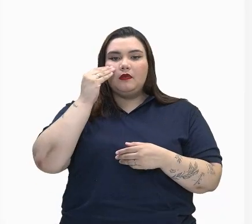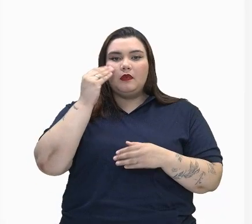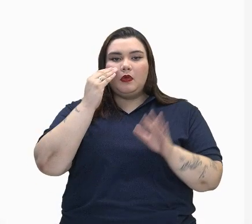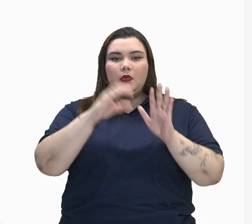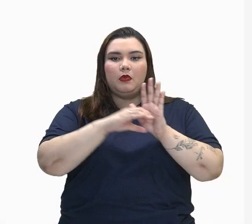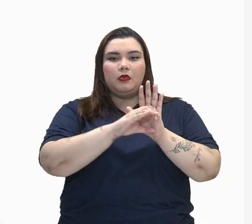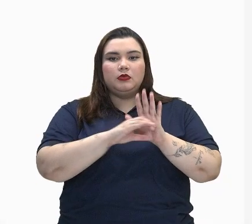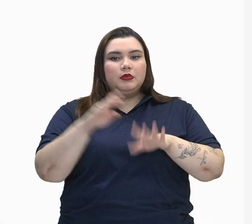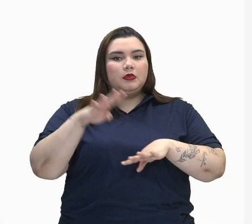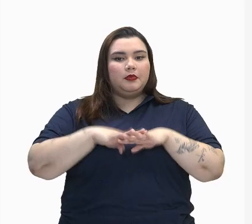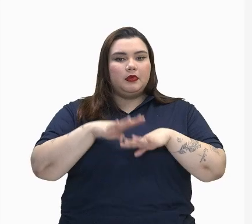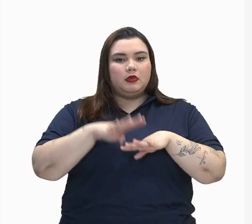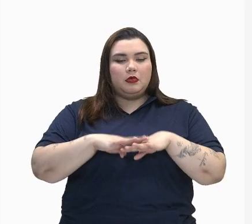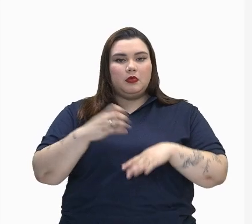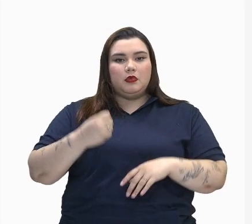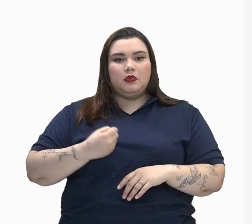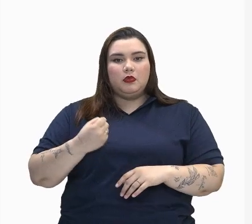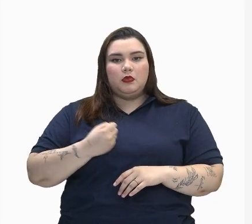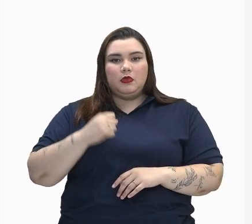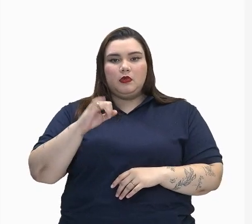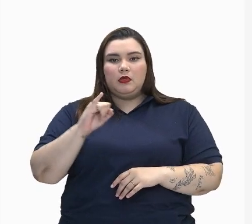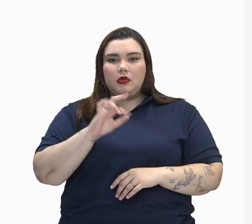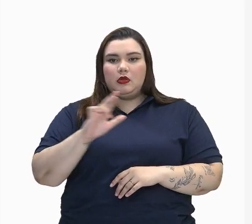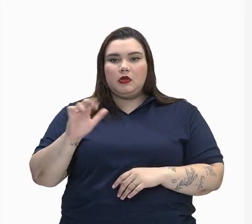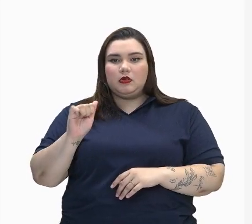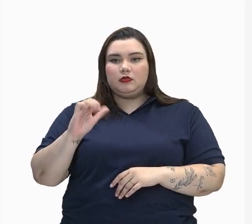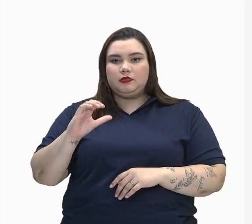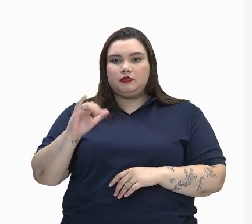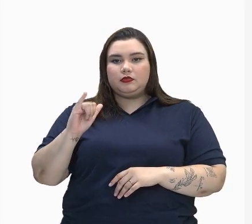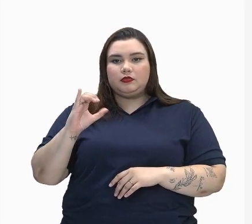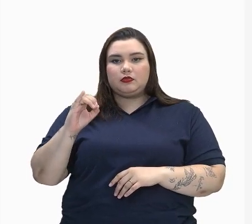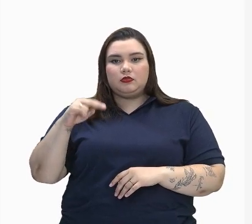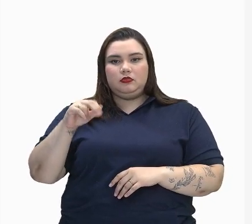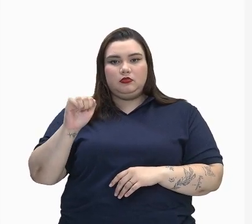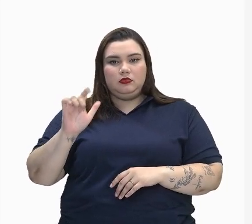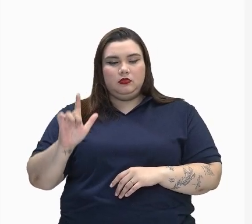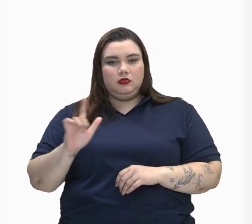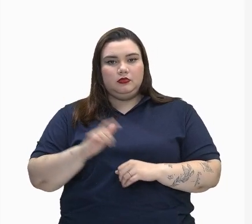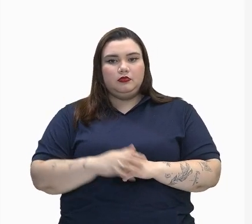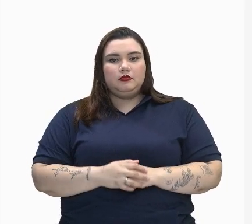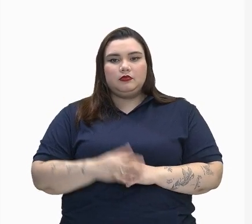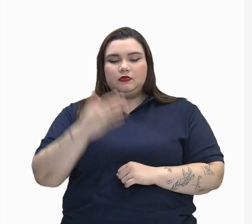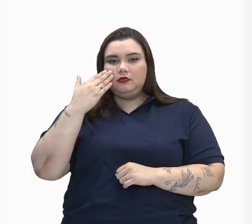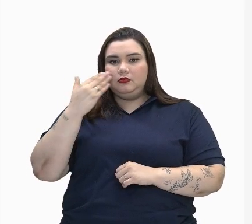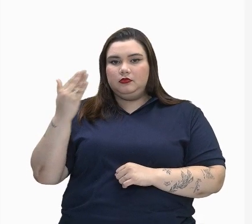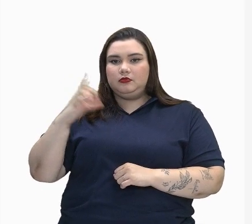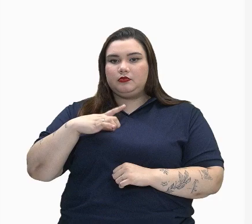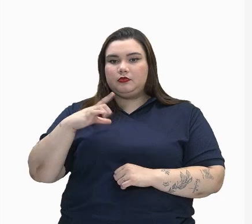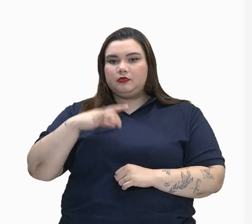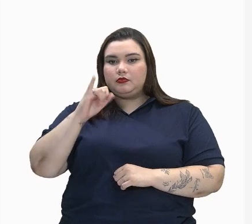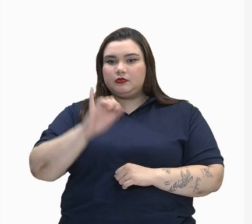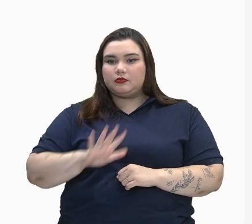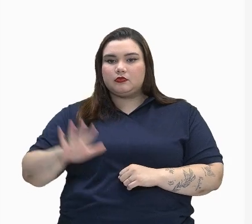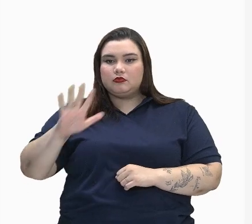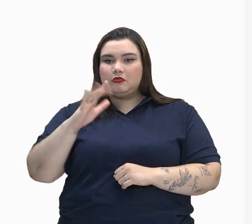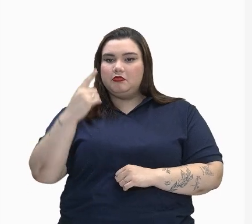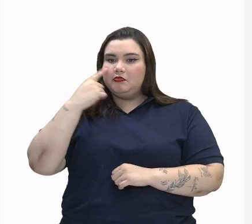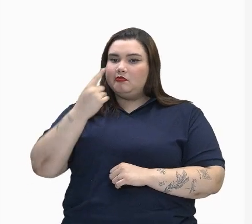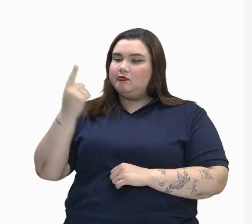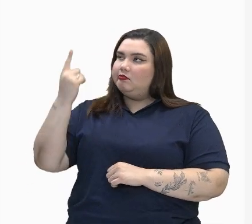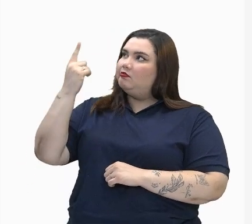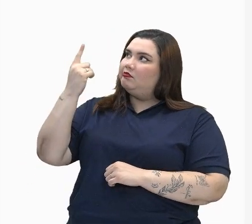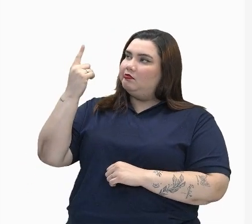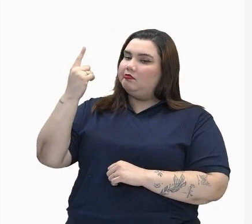matemático do que é um número irracional. Observem aqui na nossa cartela. Nós temos uma imagem e nós temos aqui